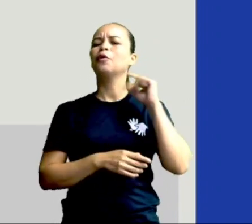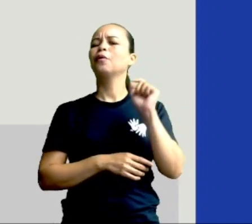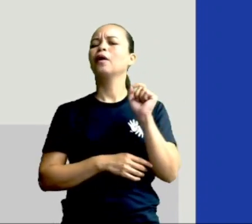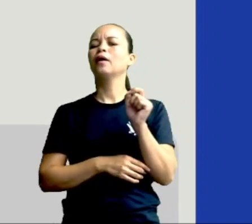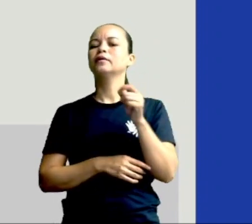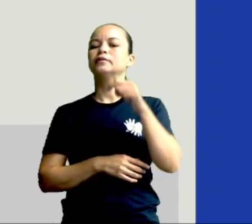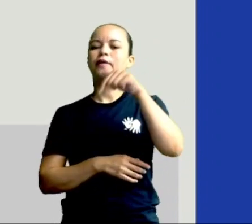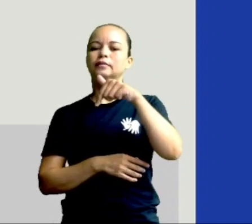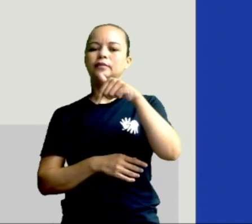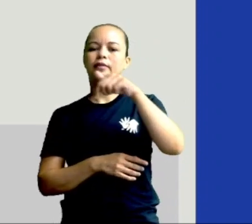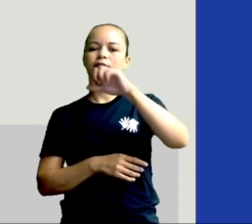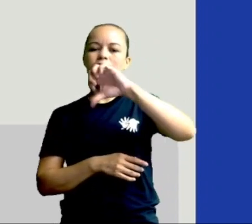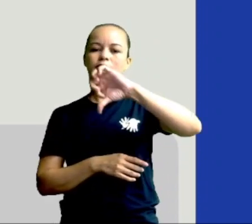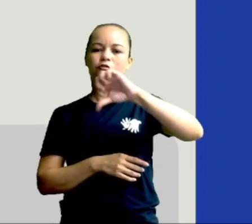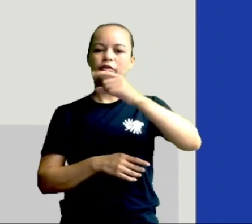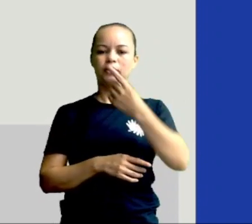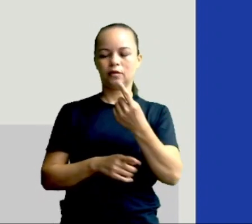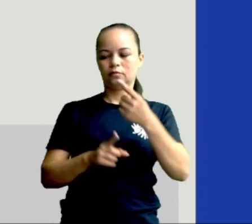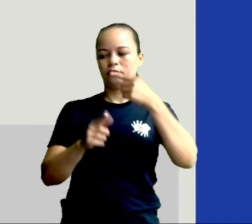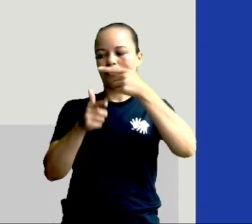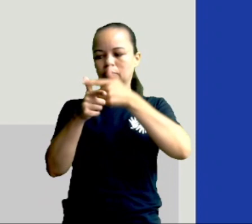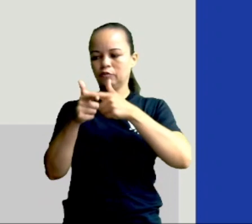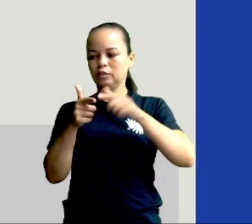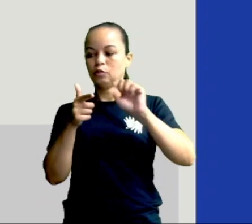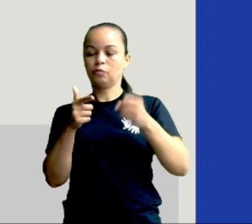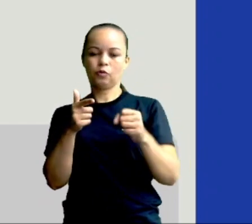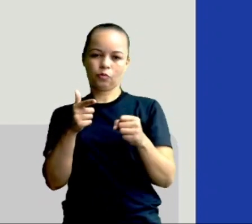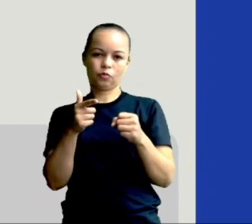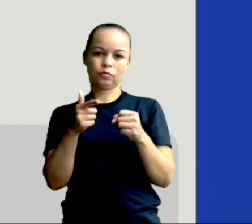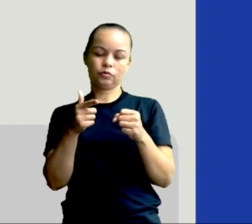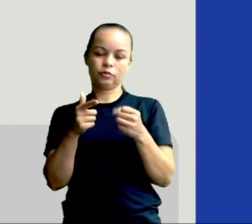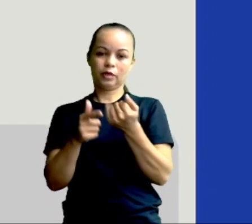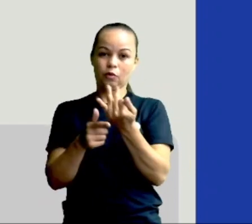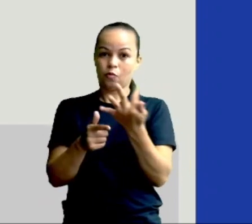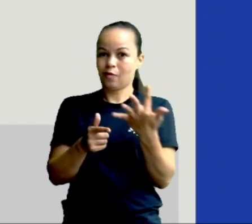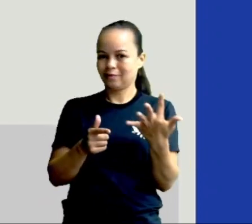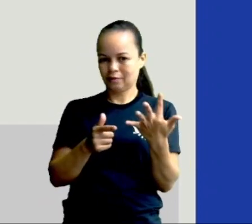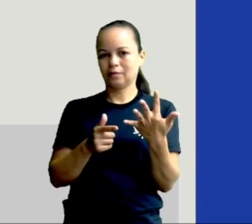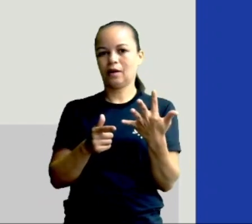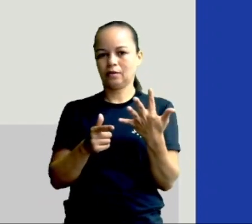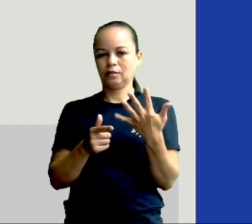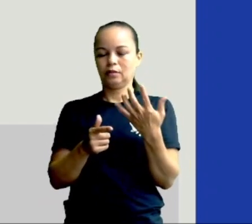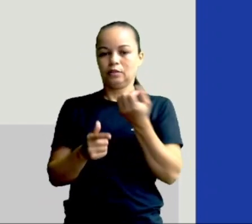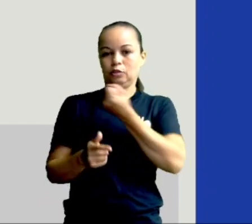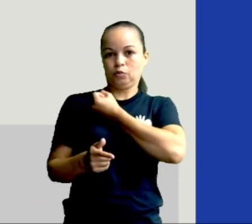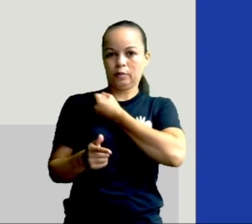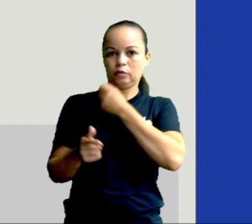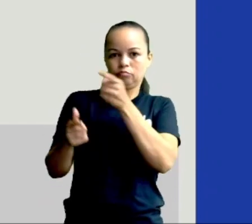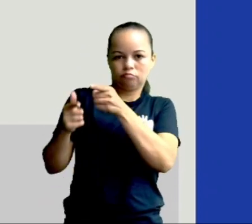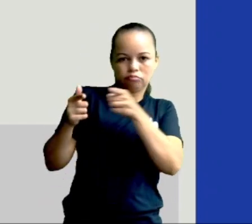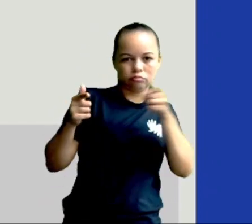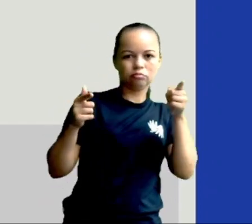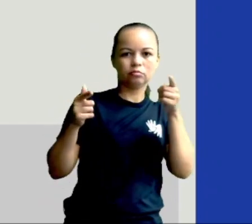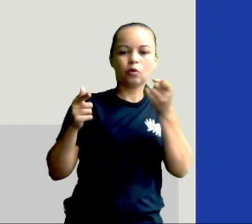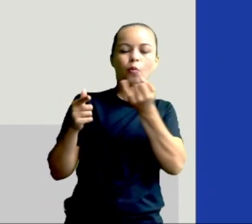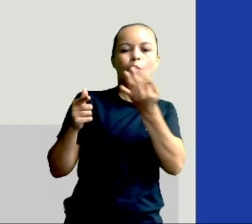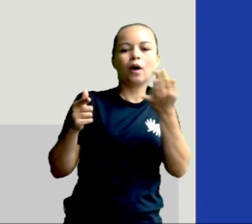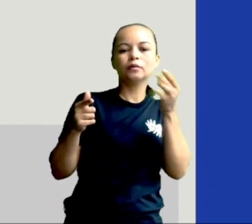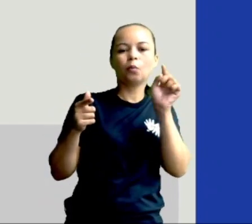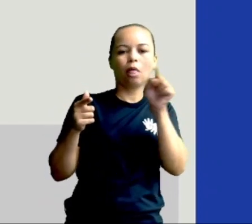791. Dividindo por 8, que isso é a quantidade, né, de números que eu tenho,